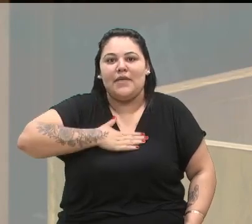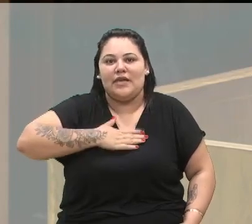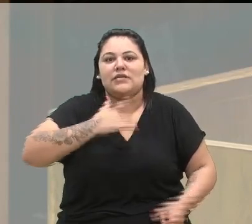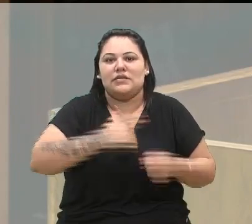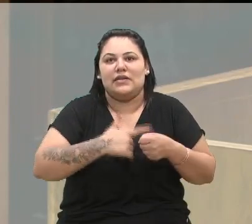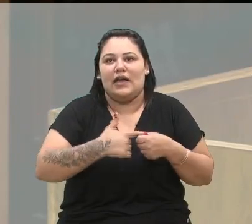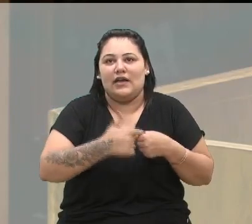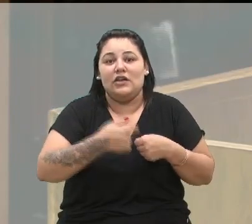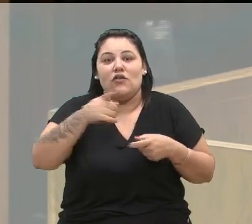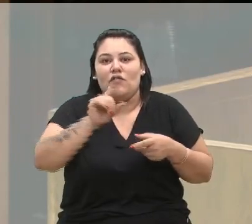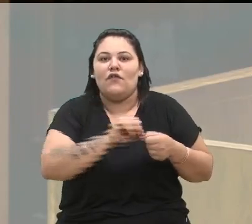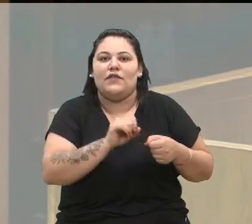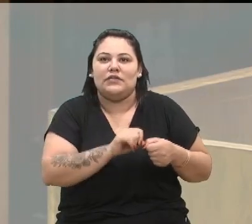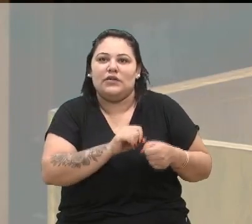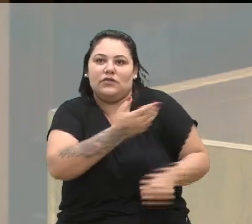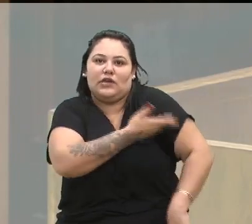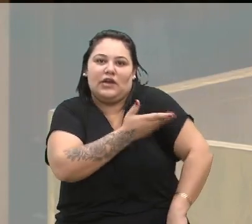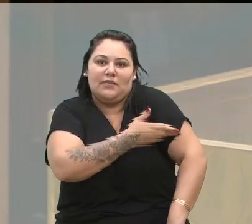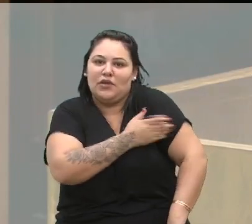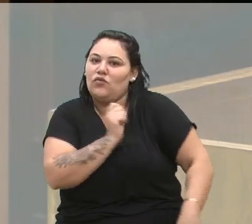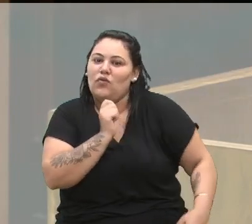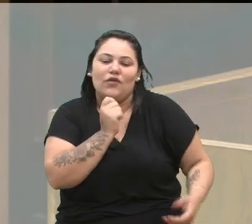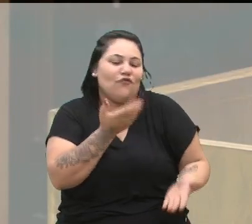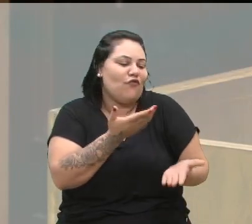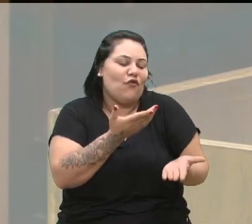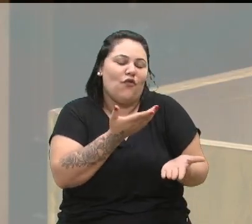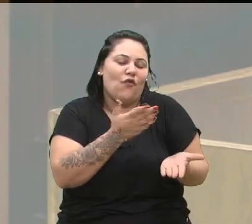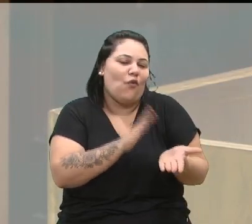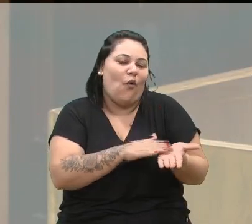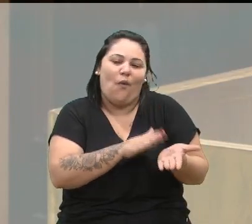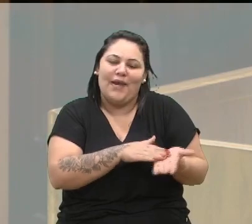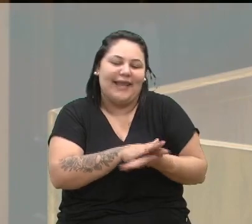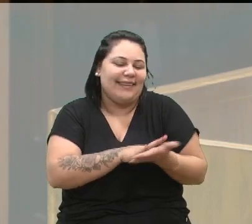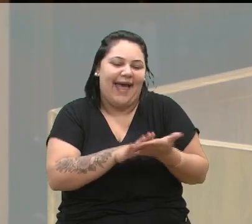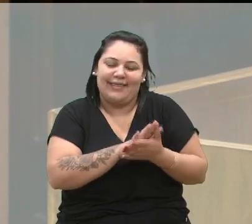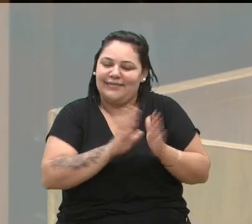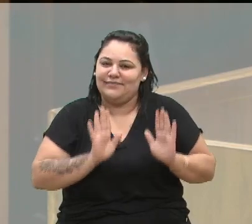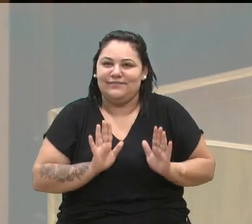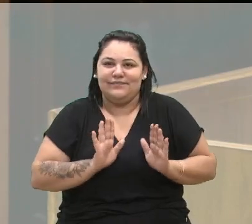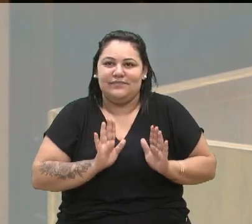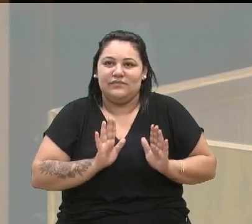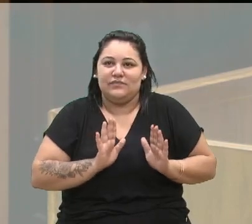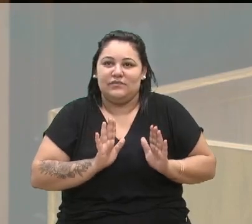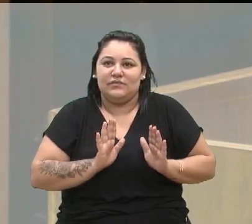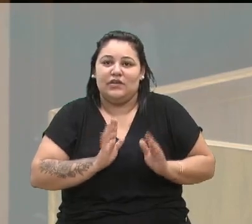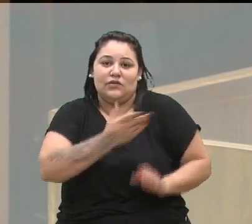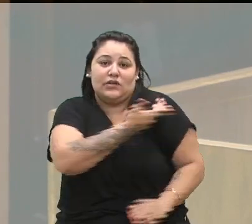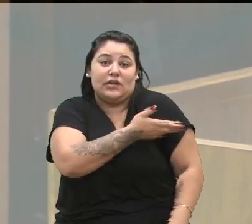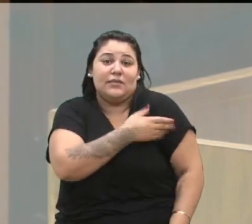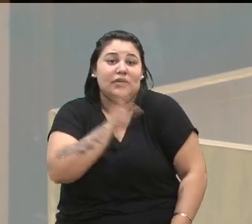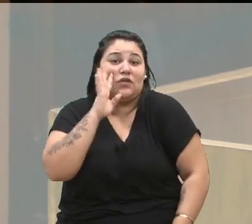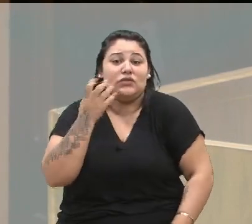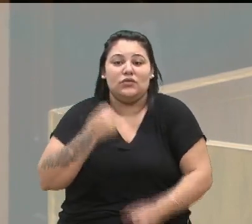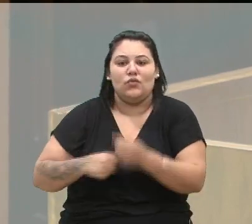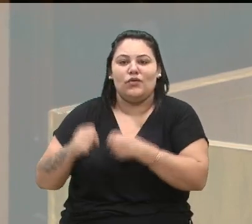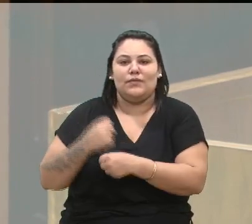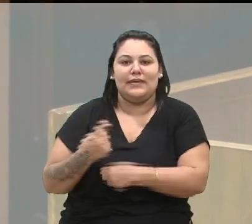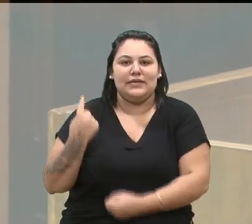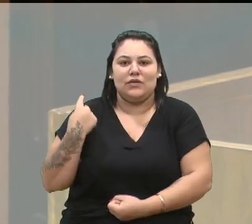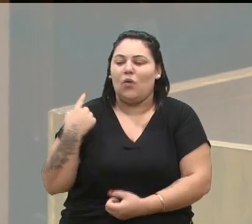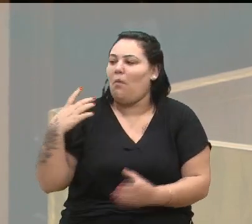vou fazer essa capacitação sem custo algum. Então, um treinamento que aconteceu no ano passado,